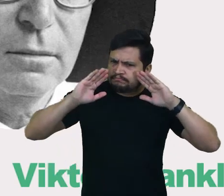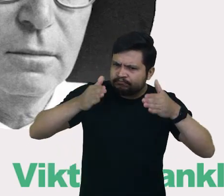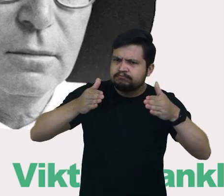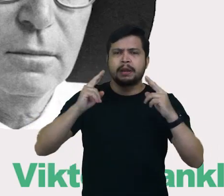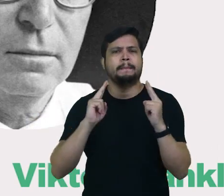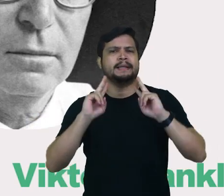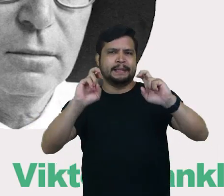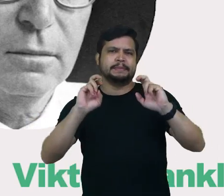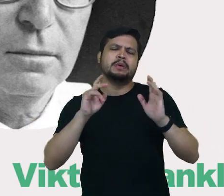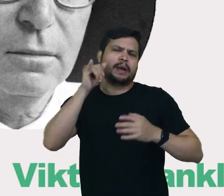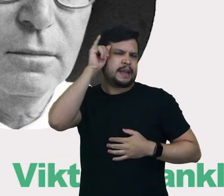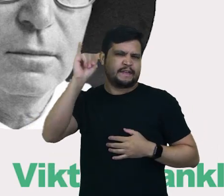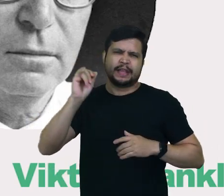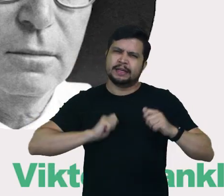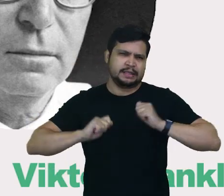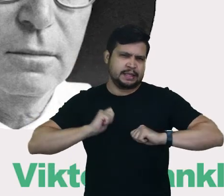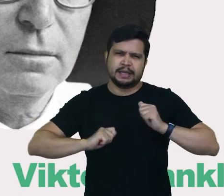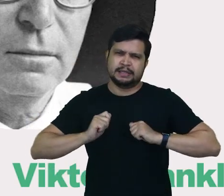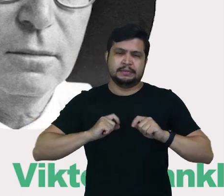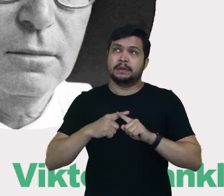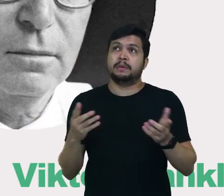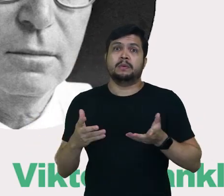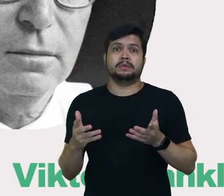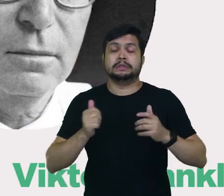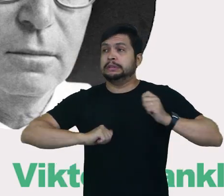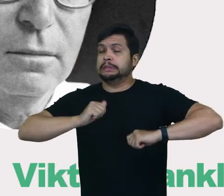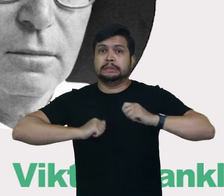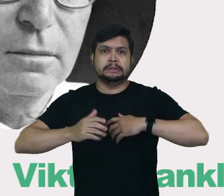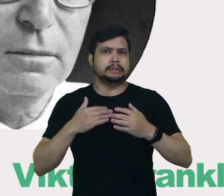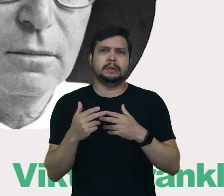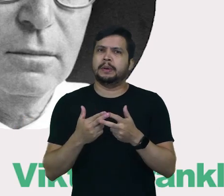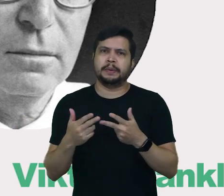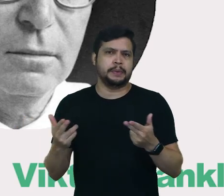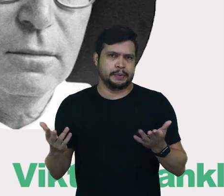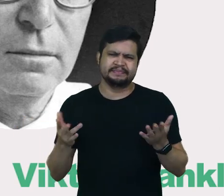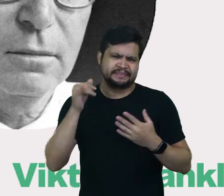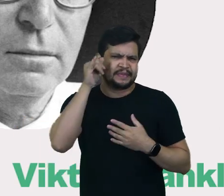assim, sem tanta ansiedade, porque hoje a gente fica muito ansioso por tudo.